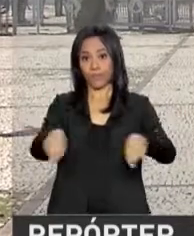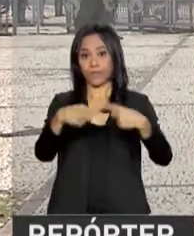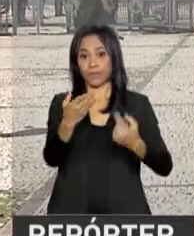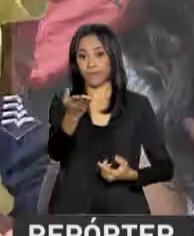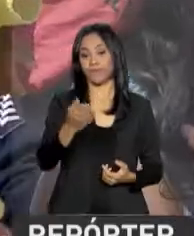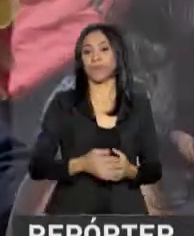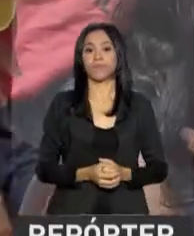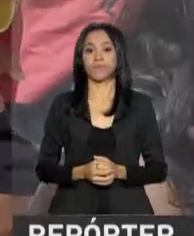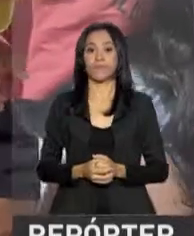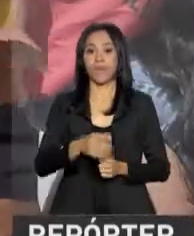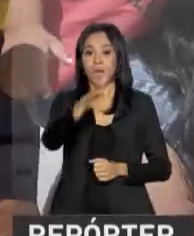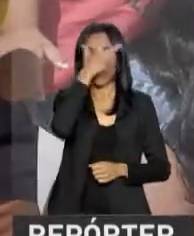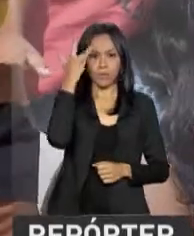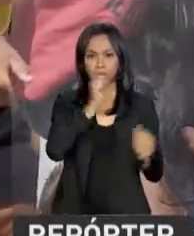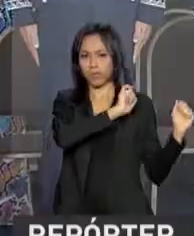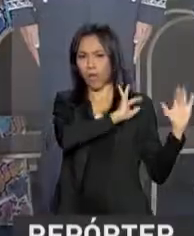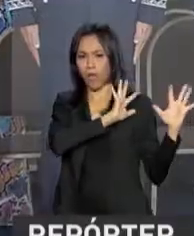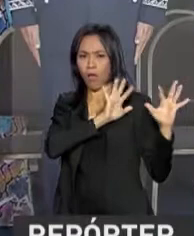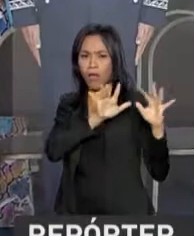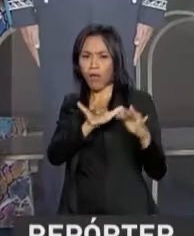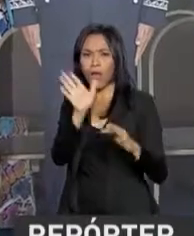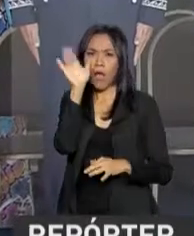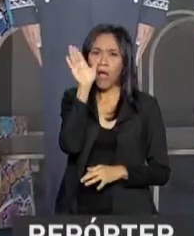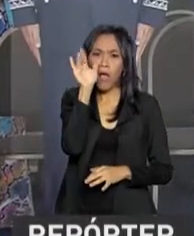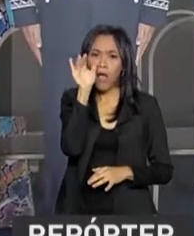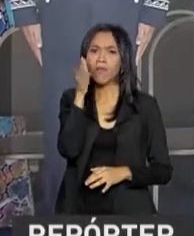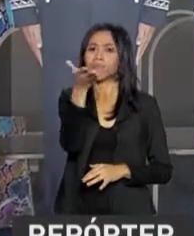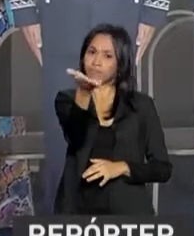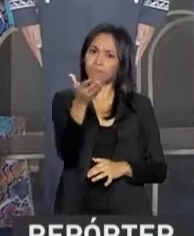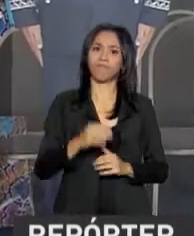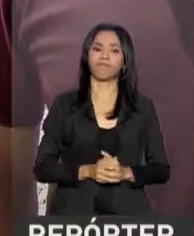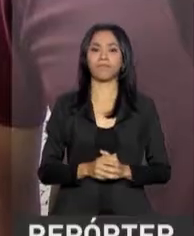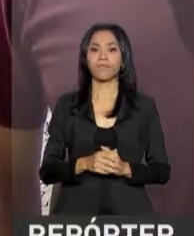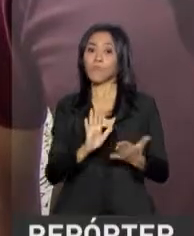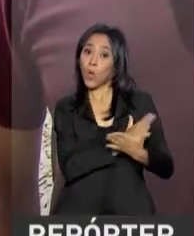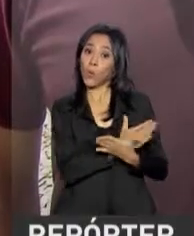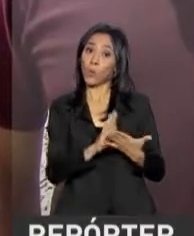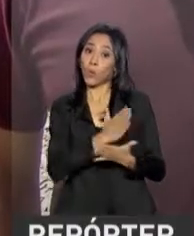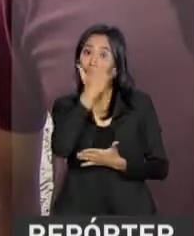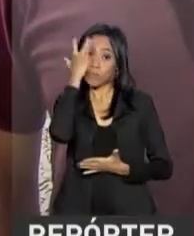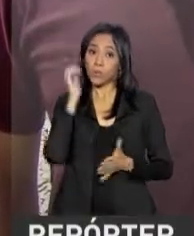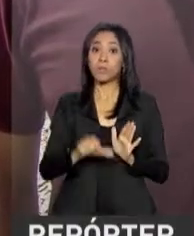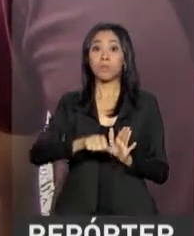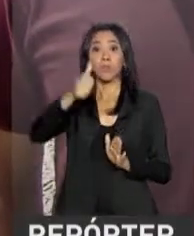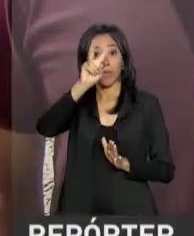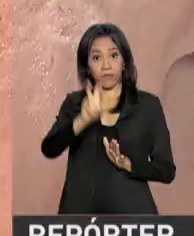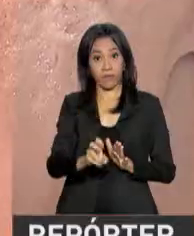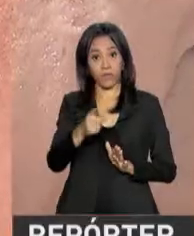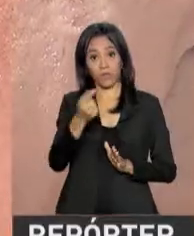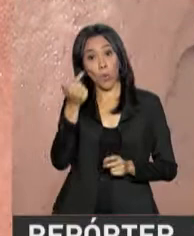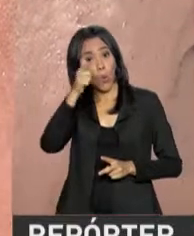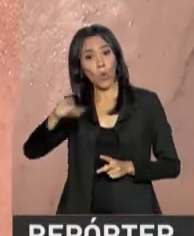o público compareceu para prestigiar a solenidade alguns acompanharam pela primeira vez